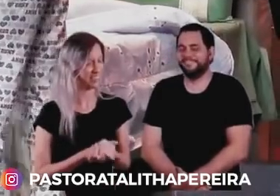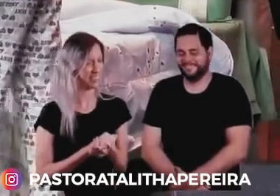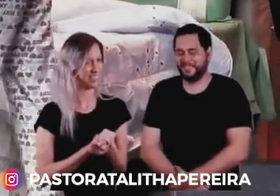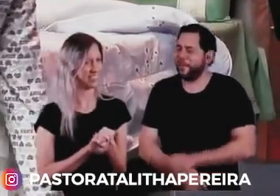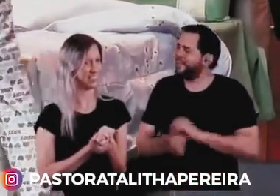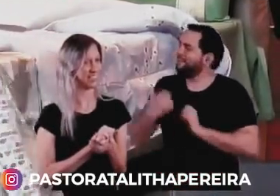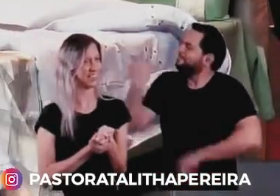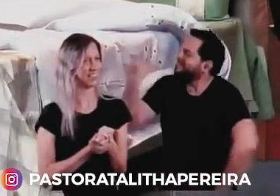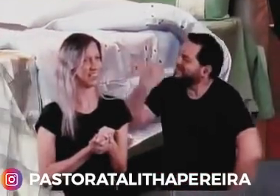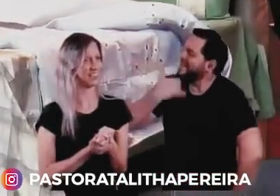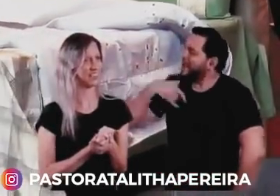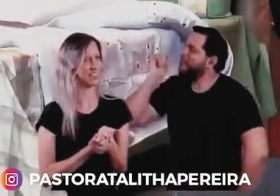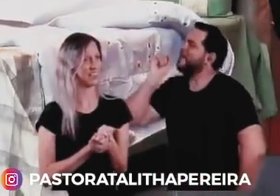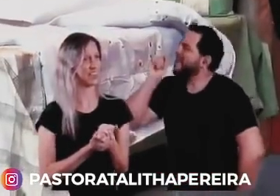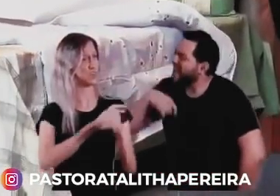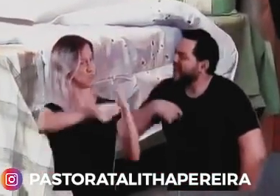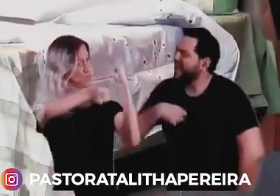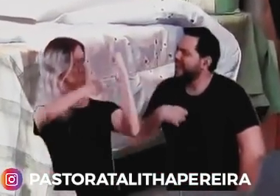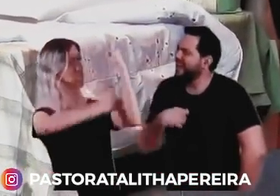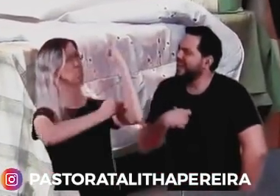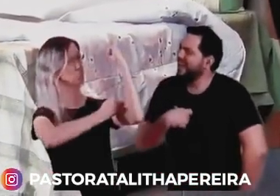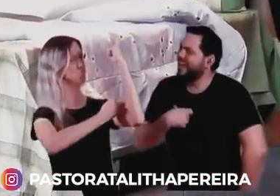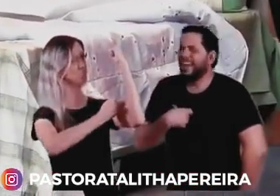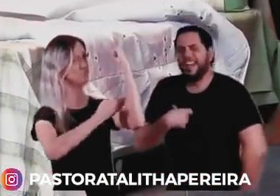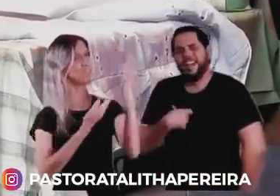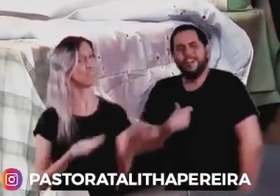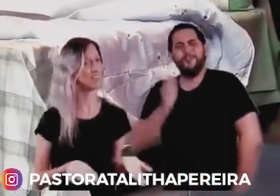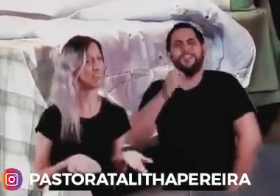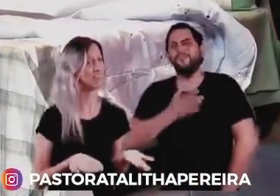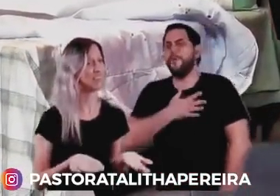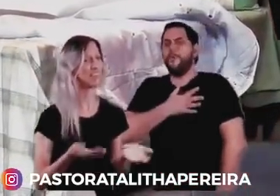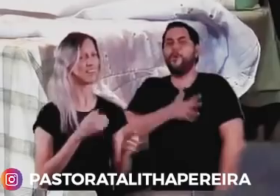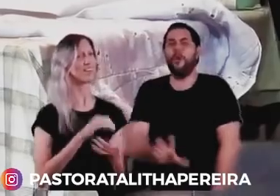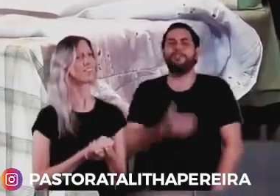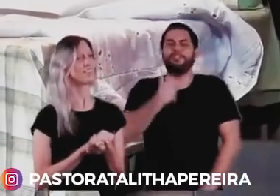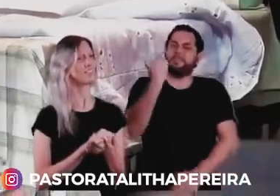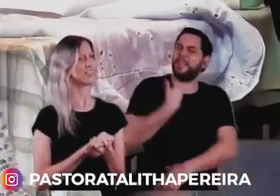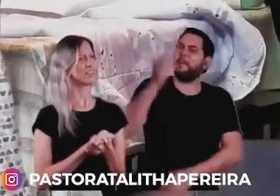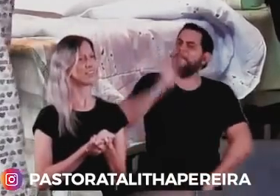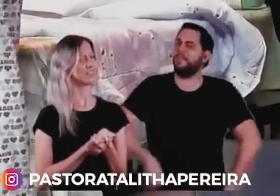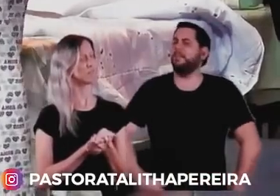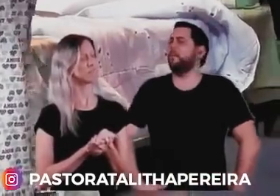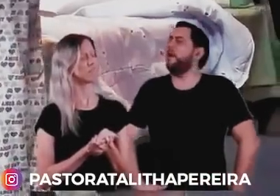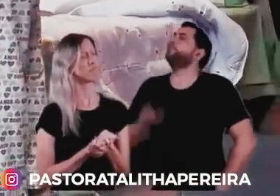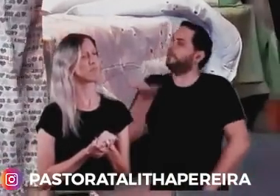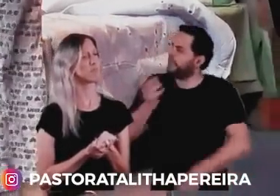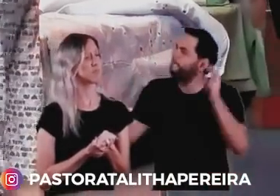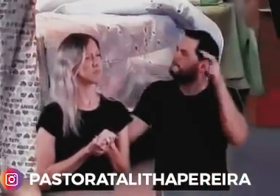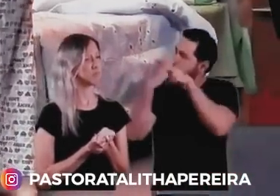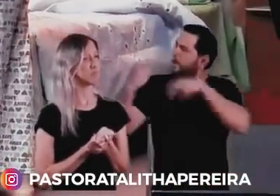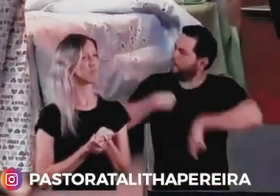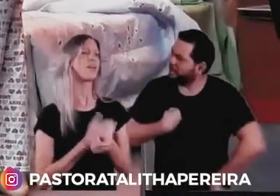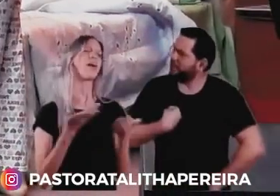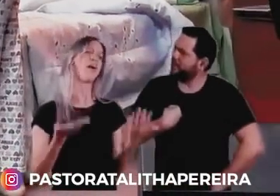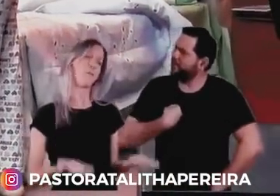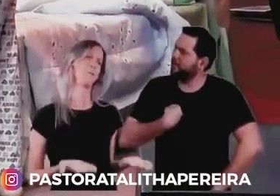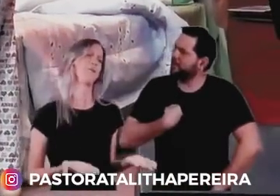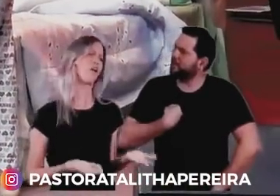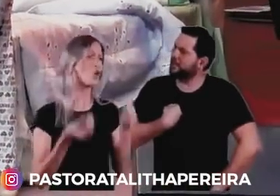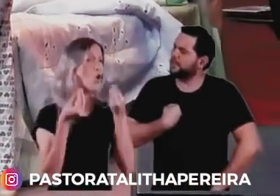Me chamasse de quê agora? Musculoso. Do que eu mais detesto que tu me chame, Ana. Tu tá querendo briga feia, né? Isso?